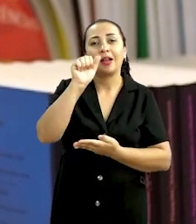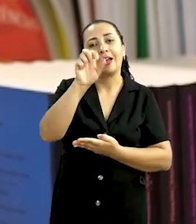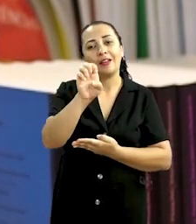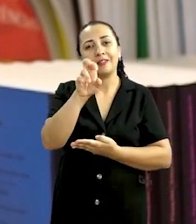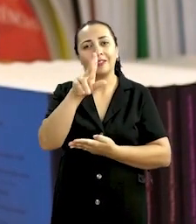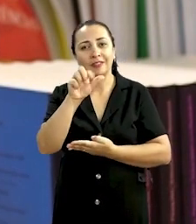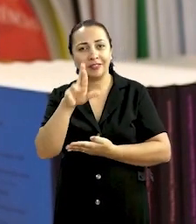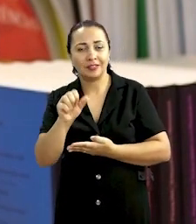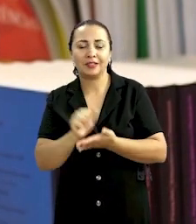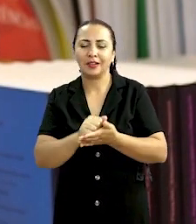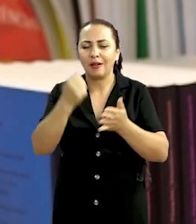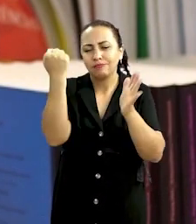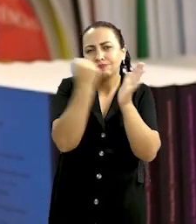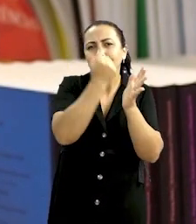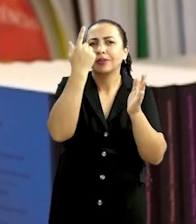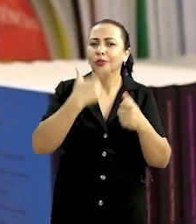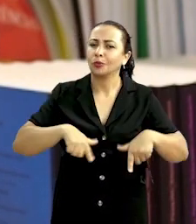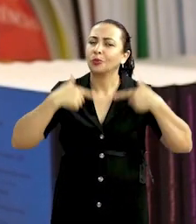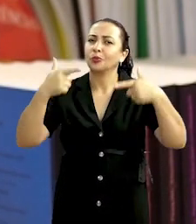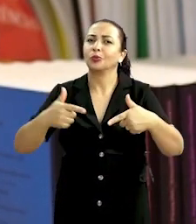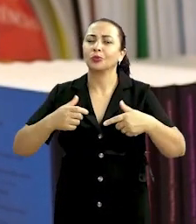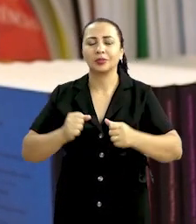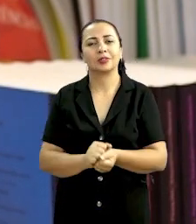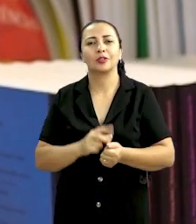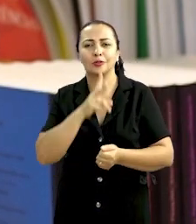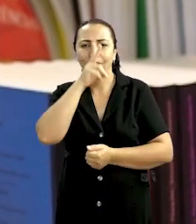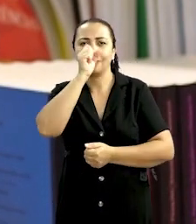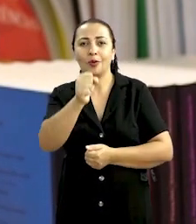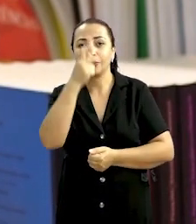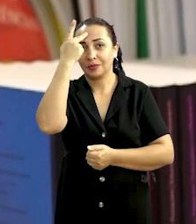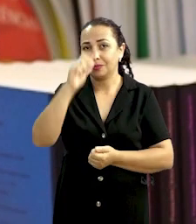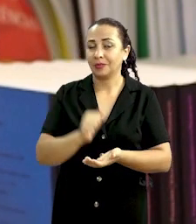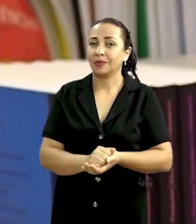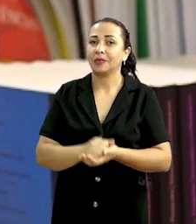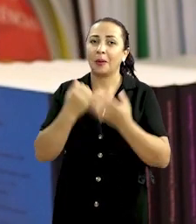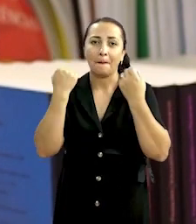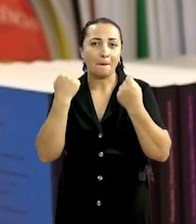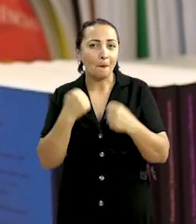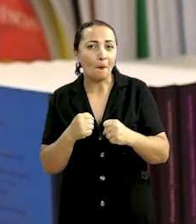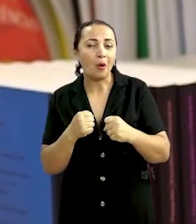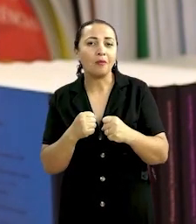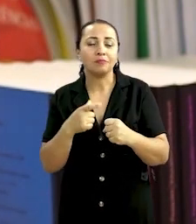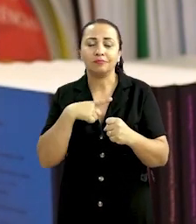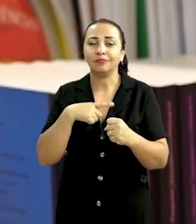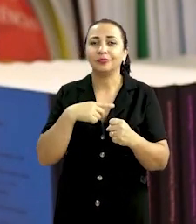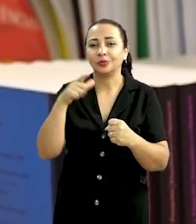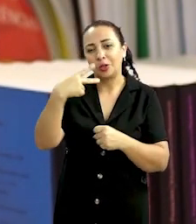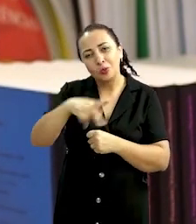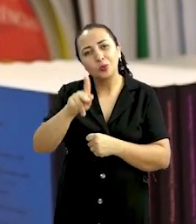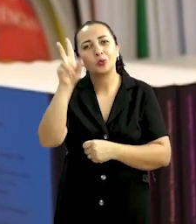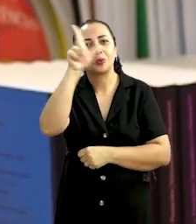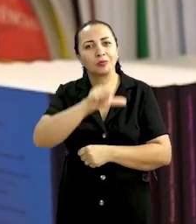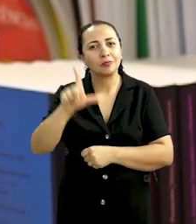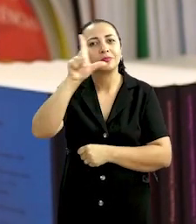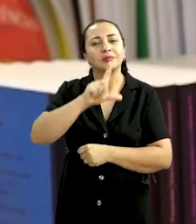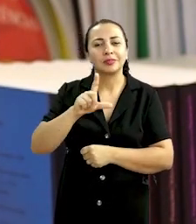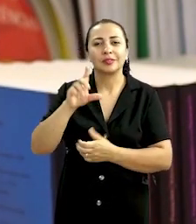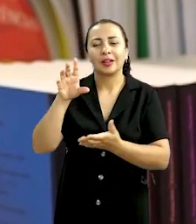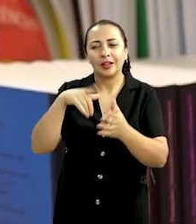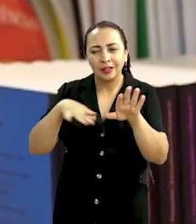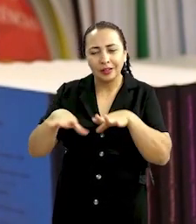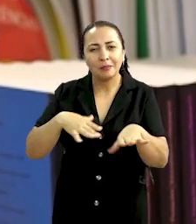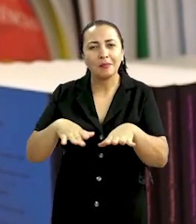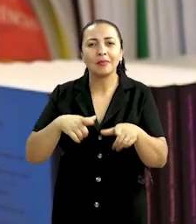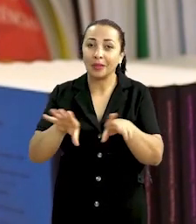já é uma marca também de sua luta, de sua resistência para poder, na sua